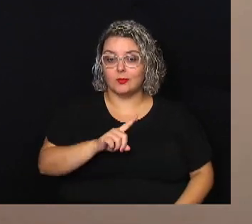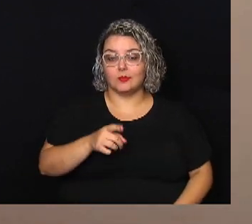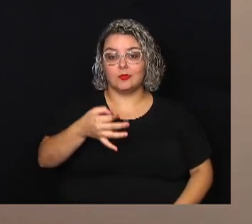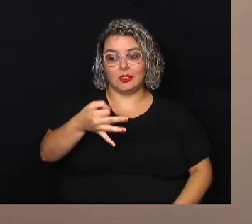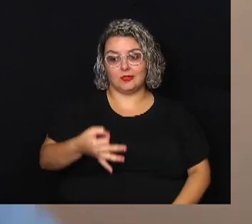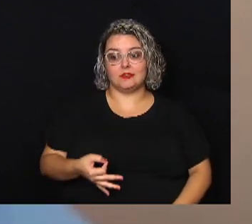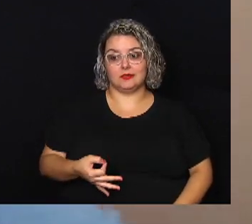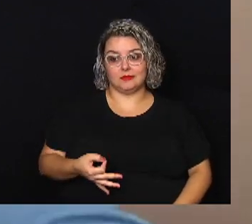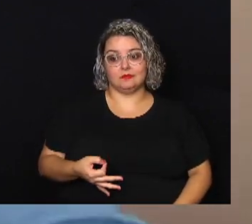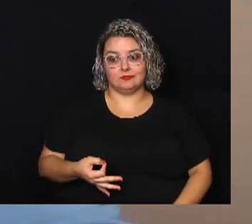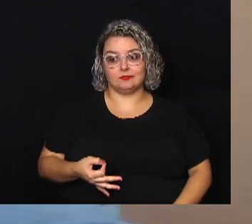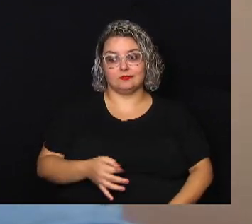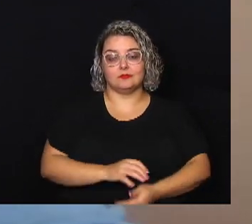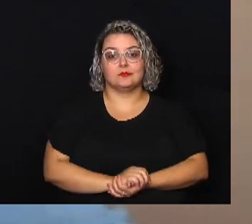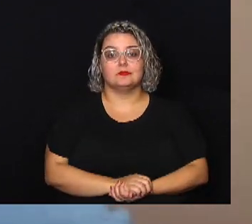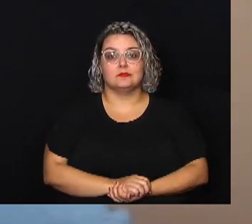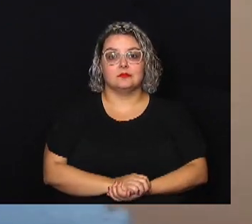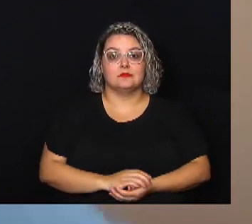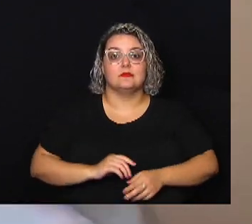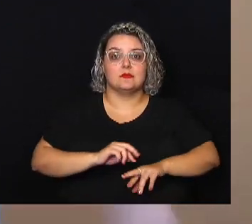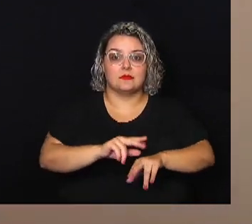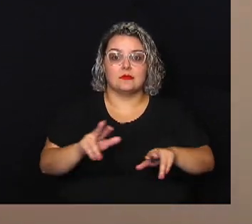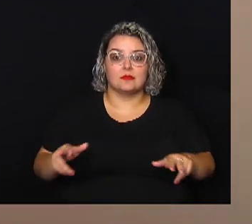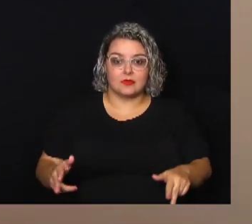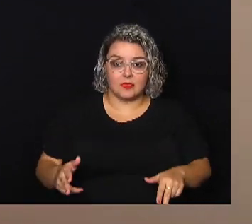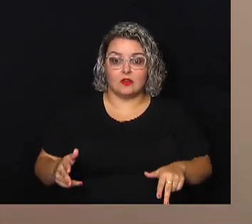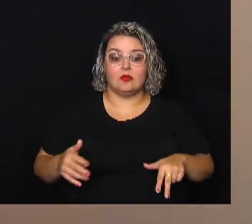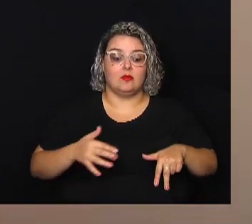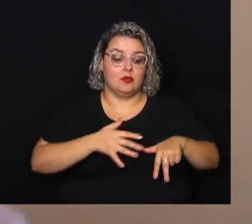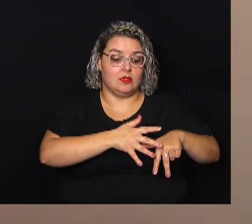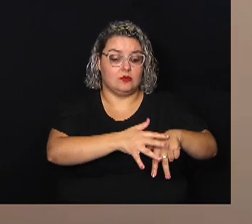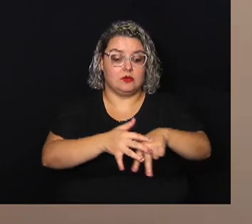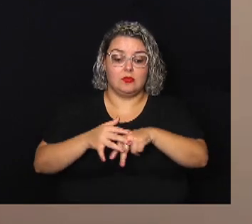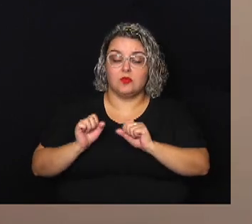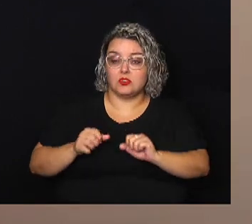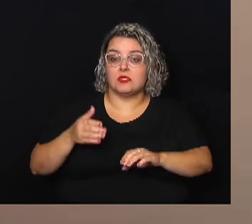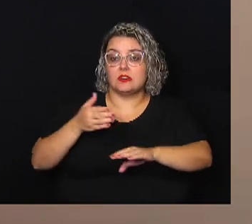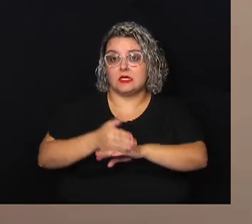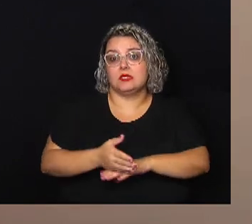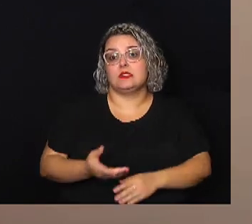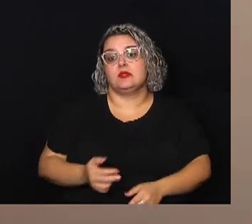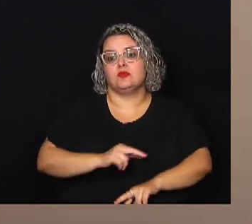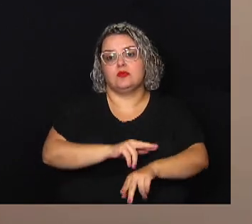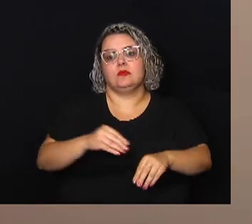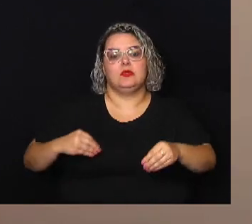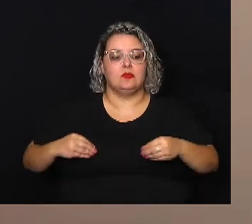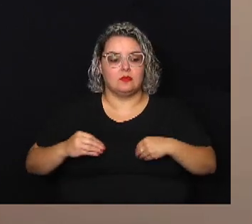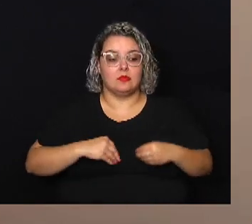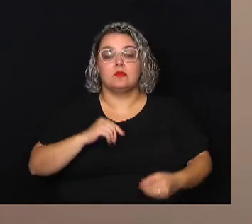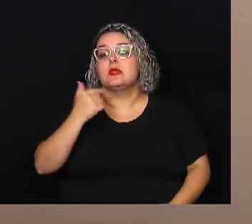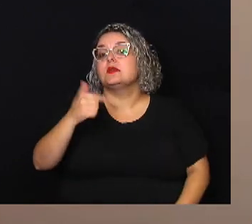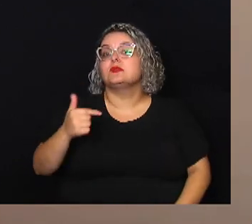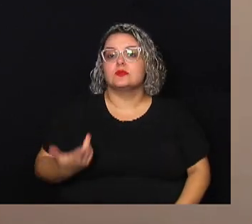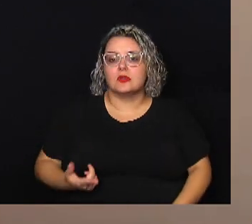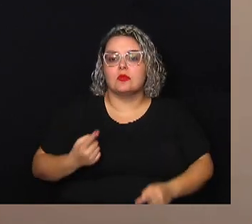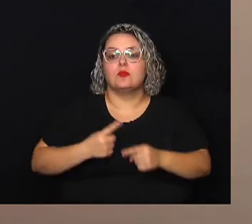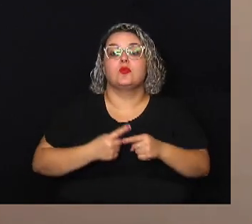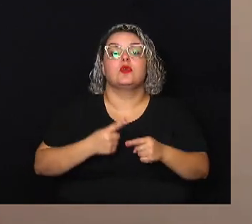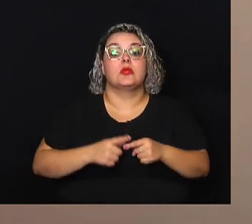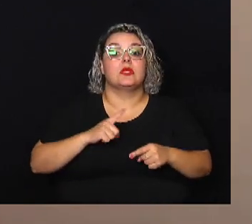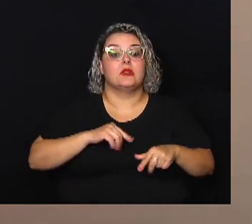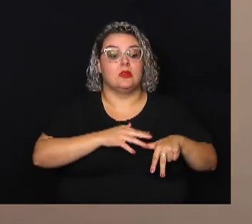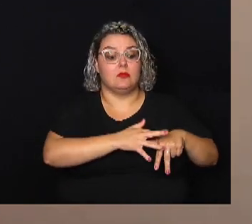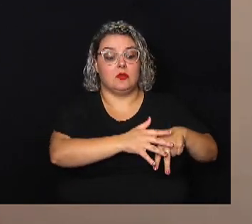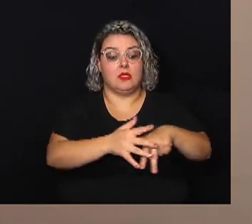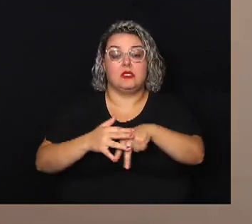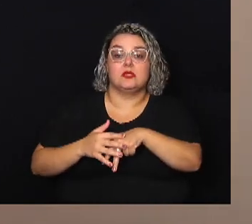Ou seja, muitos pacientes eles podiam ter acesso a esse exame, mas eles não têm porque tem pacientes que estão